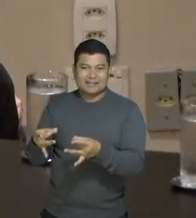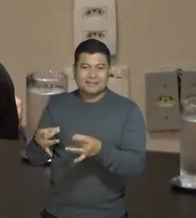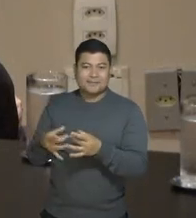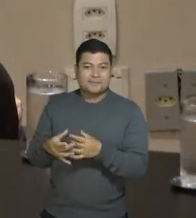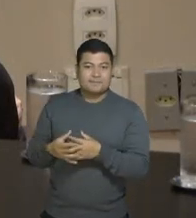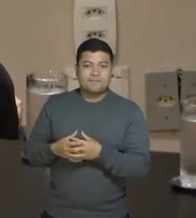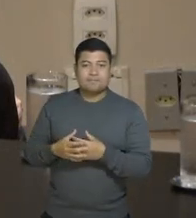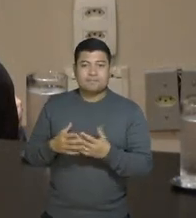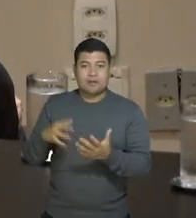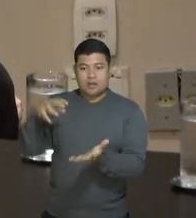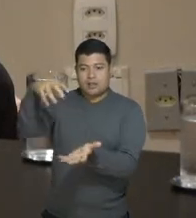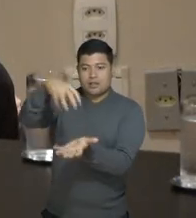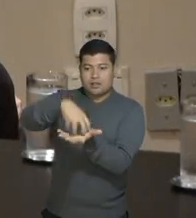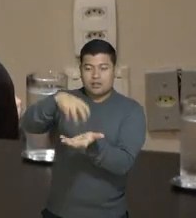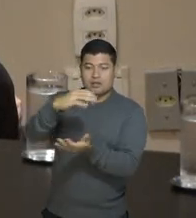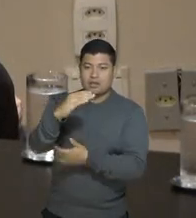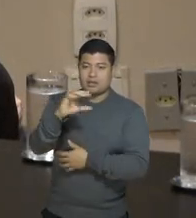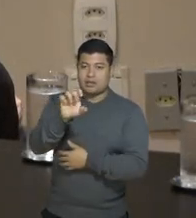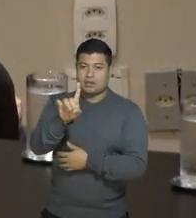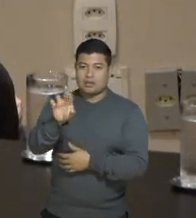tem, certo?